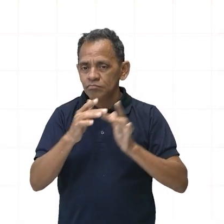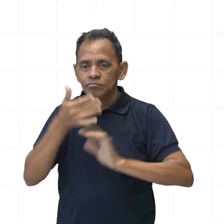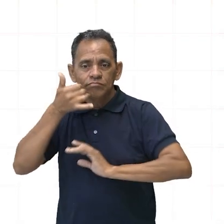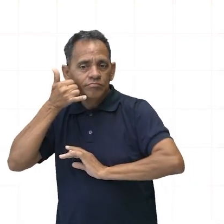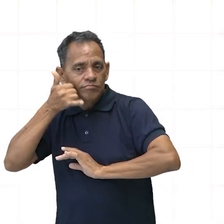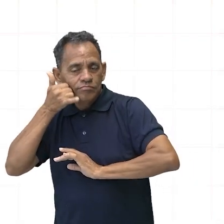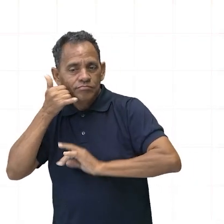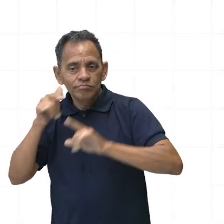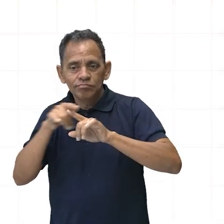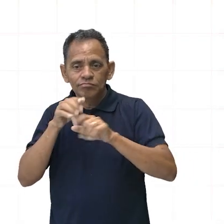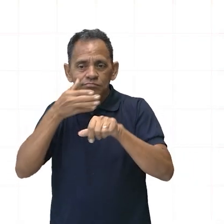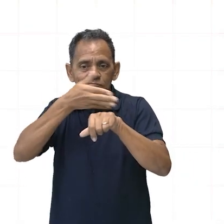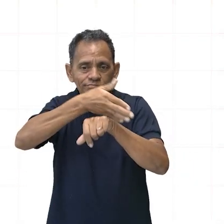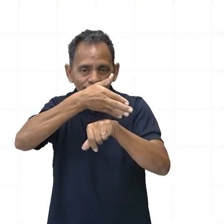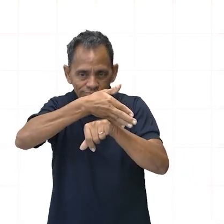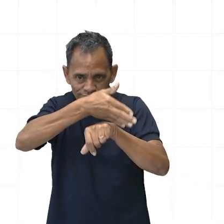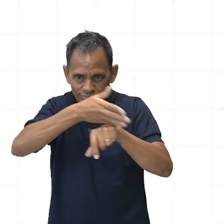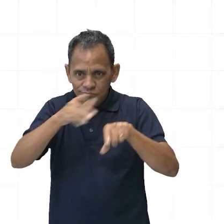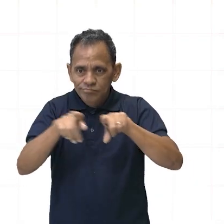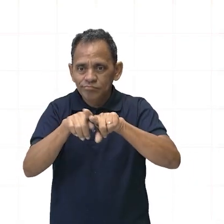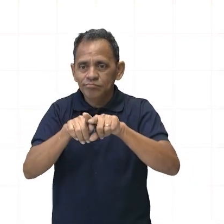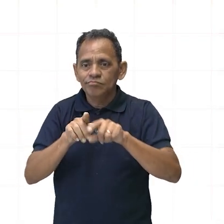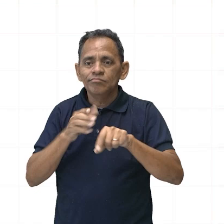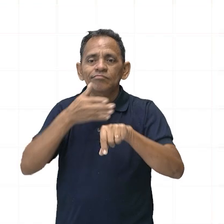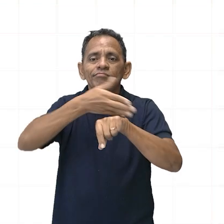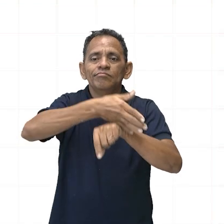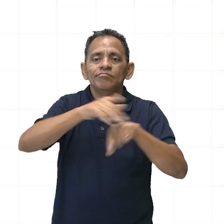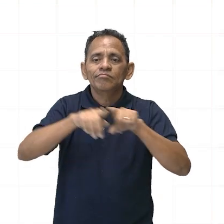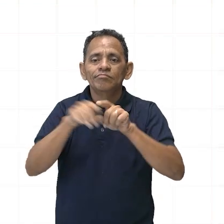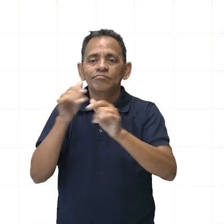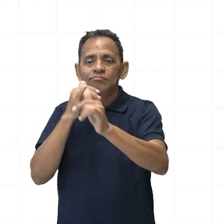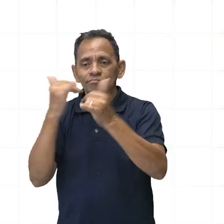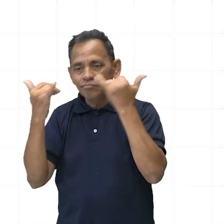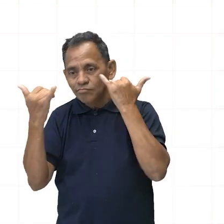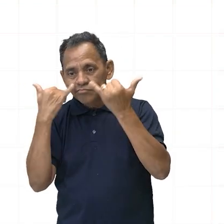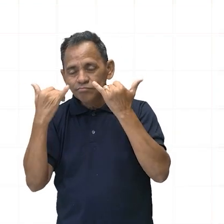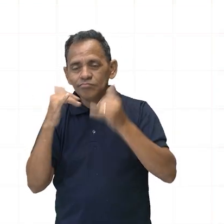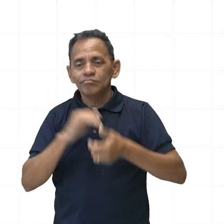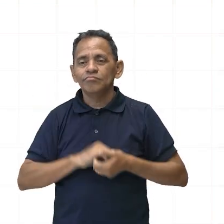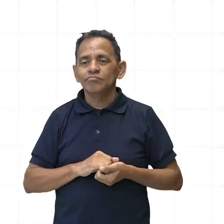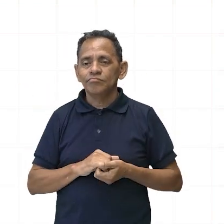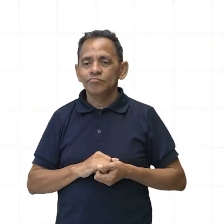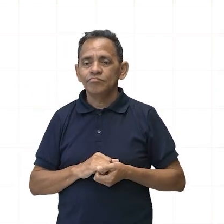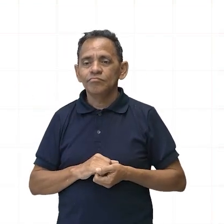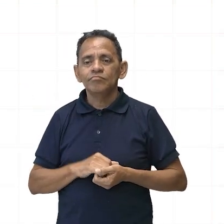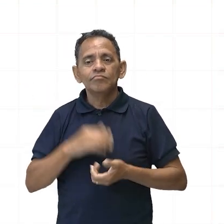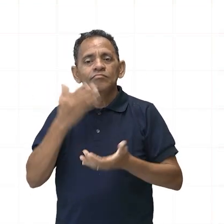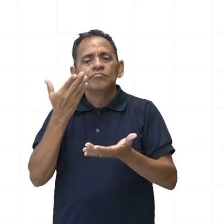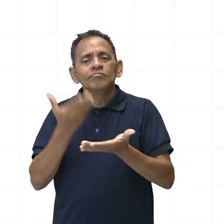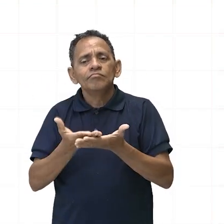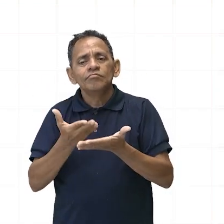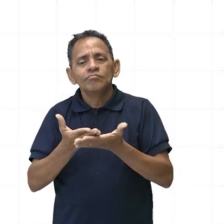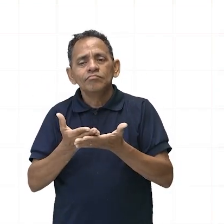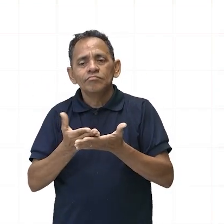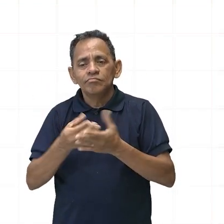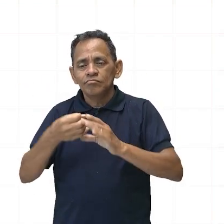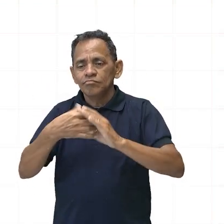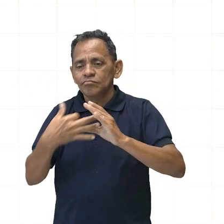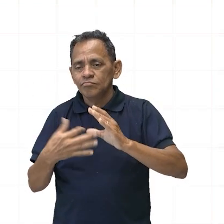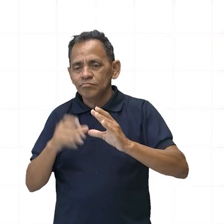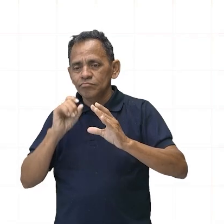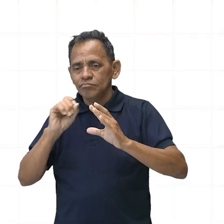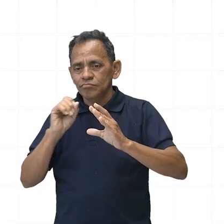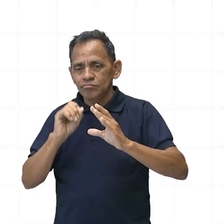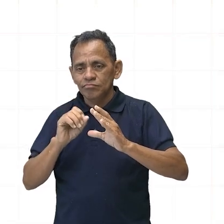a acessibilidade à informação. A gente estudando, né, sobre as características aí